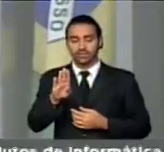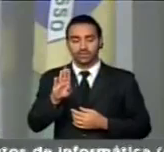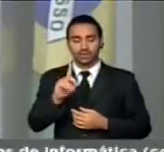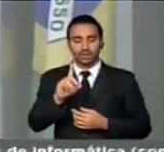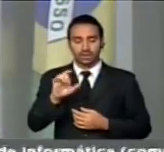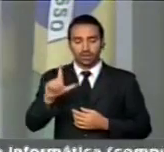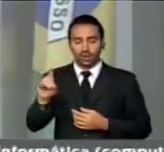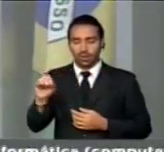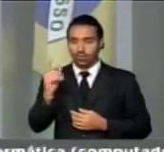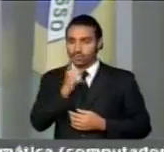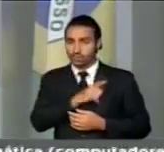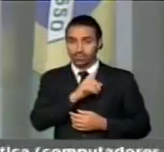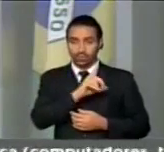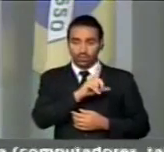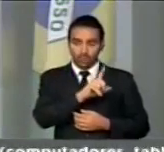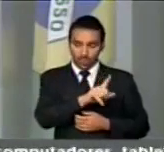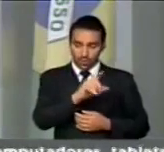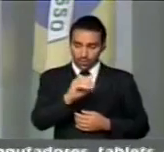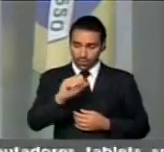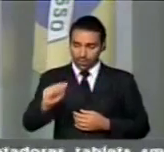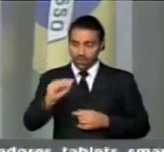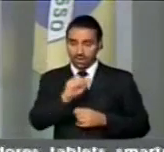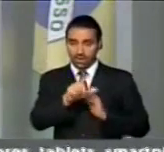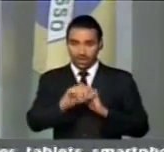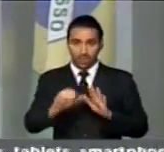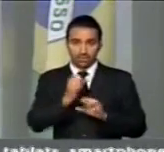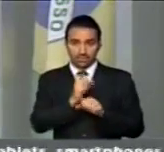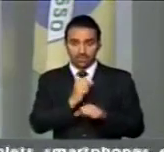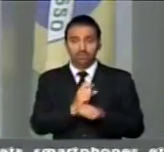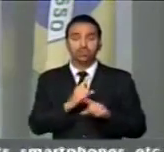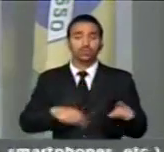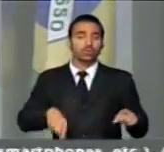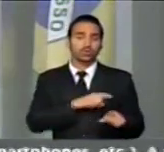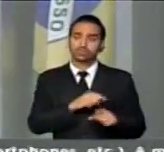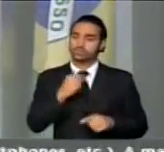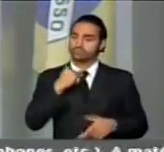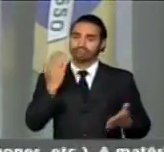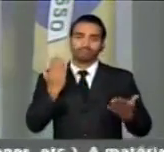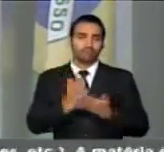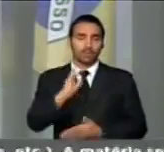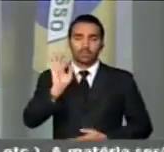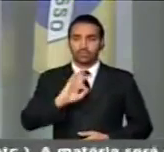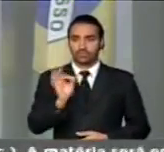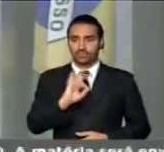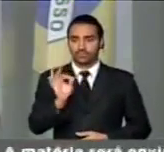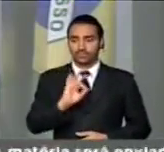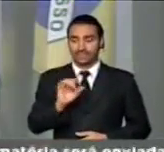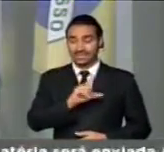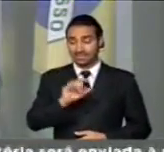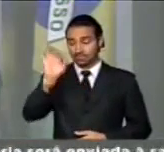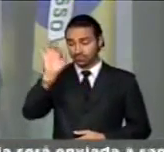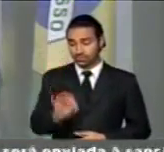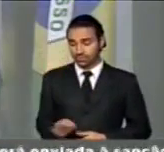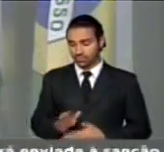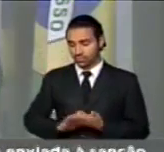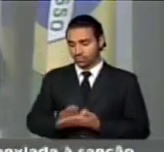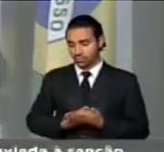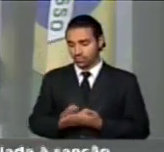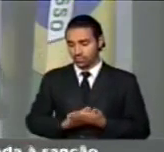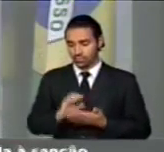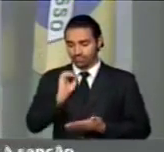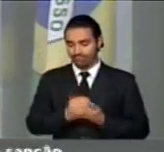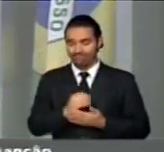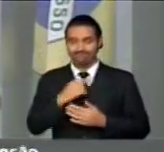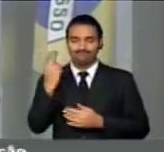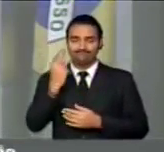no caso da LOA, da Lei de Orçamento, nós não podemos aprovar integralmente o que se propõe.